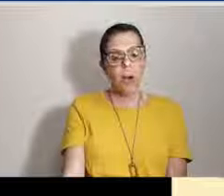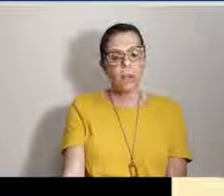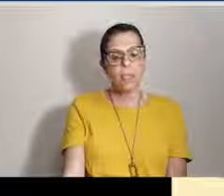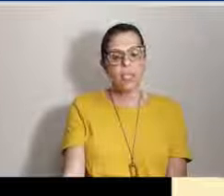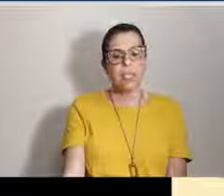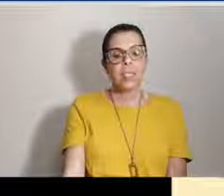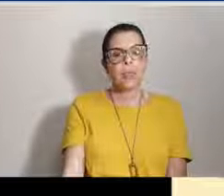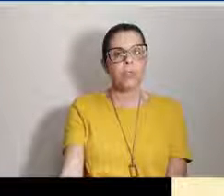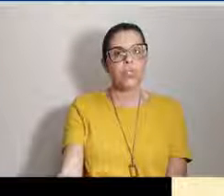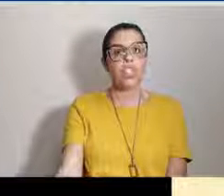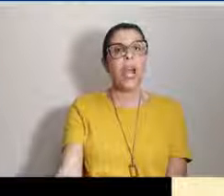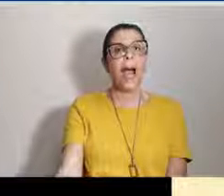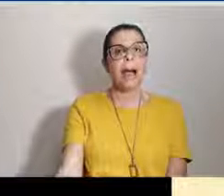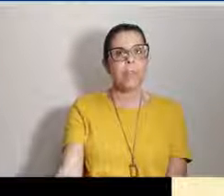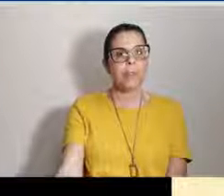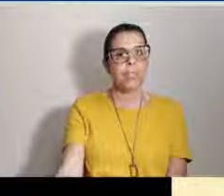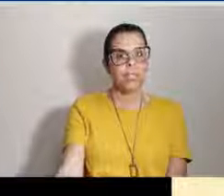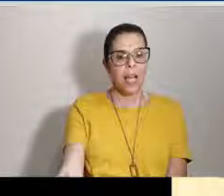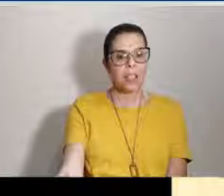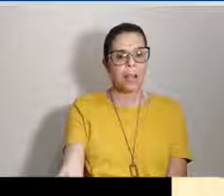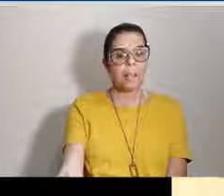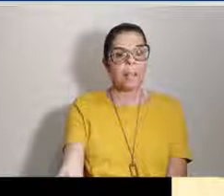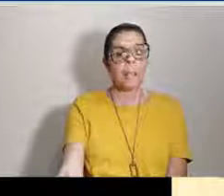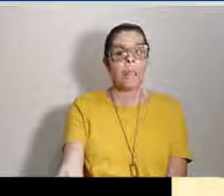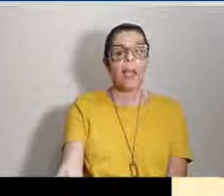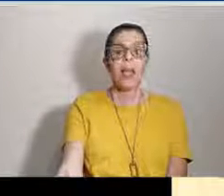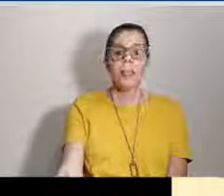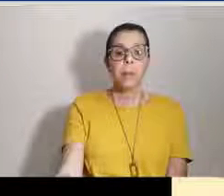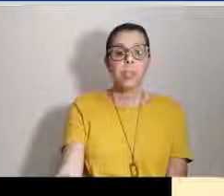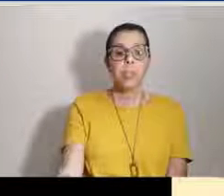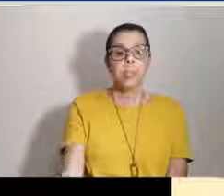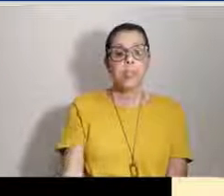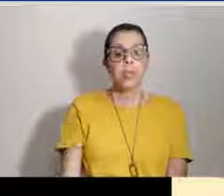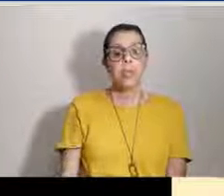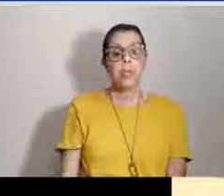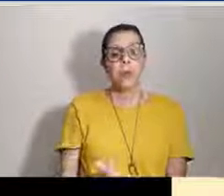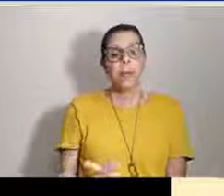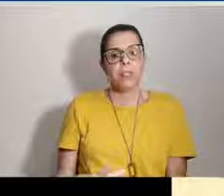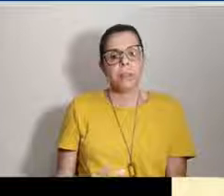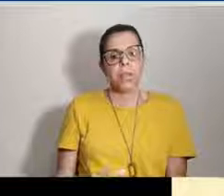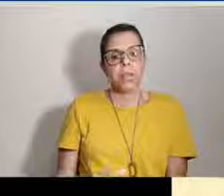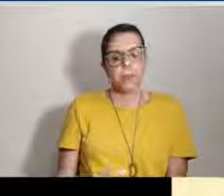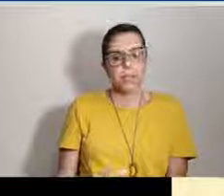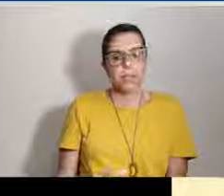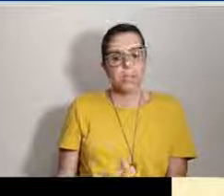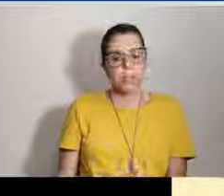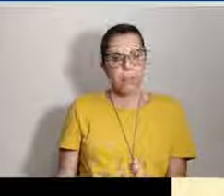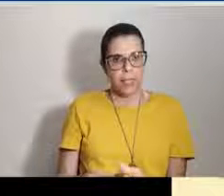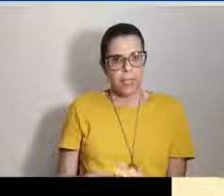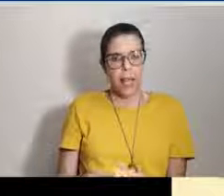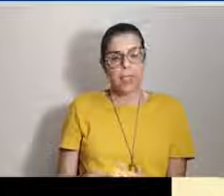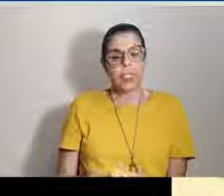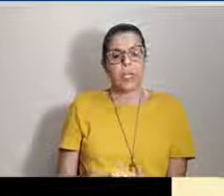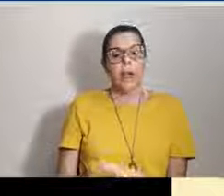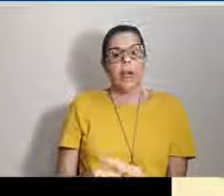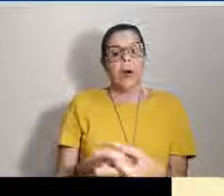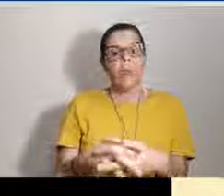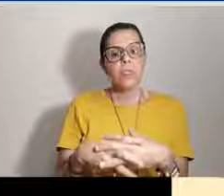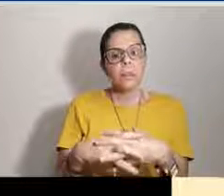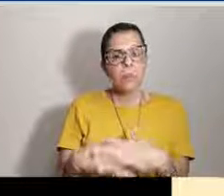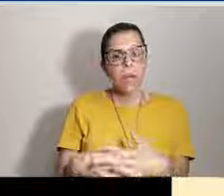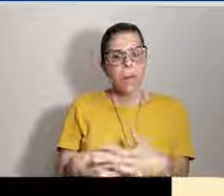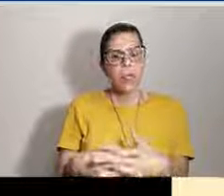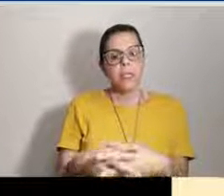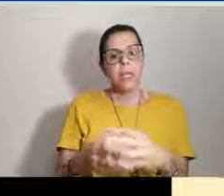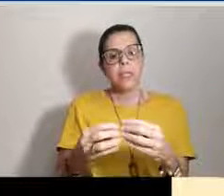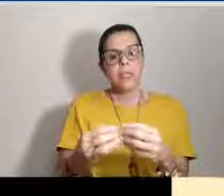quais novos estilos de aprendizagem. Em tempos de ensino, por meio de ambientes virtuais de aprendizagem,